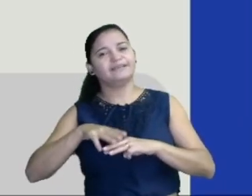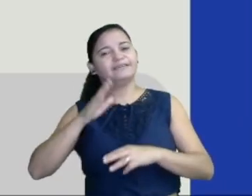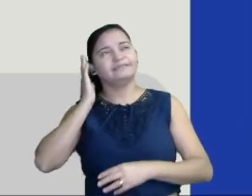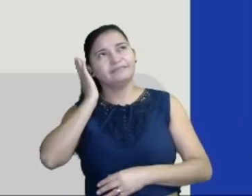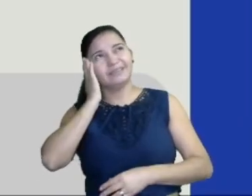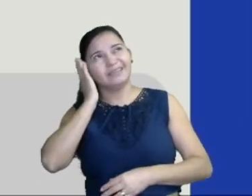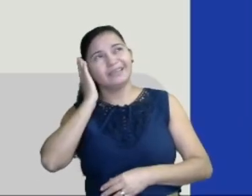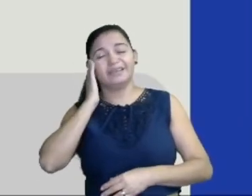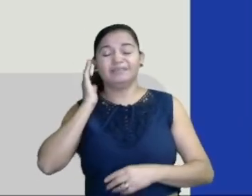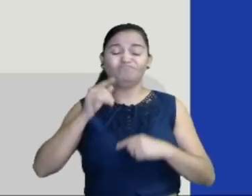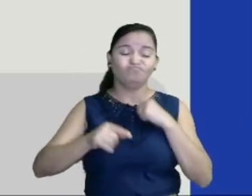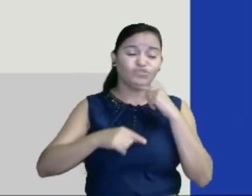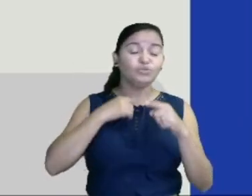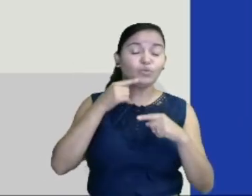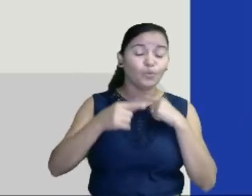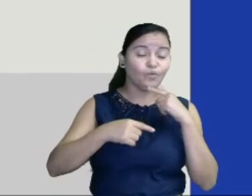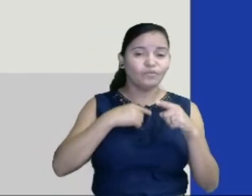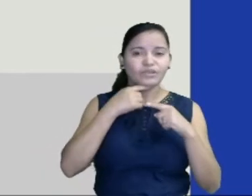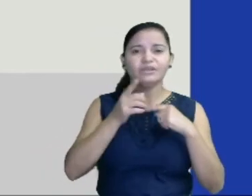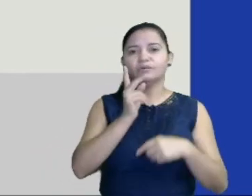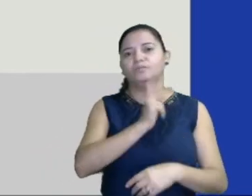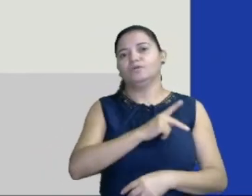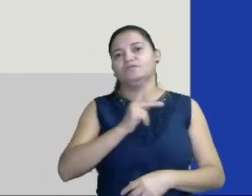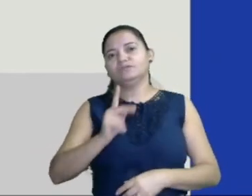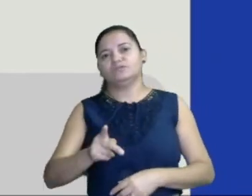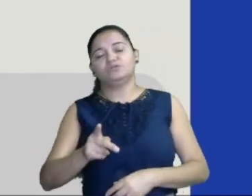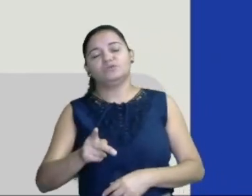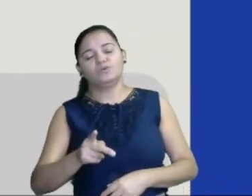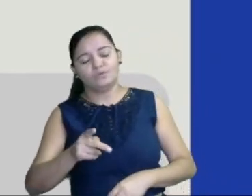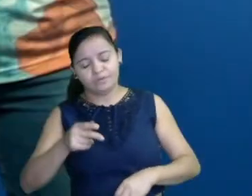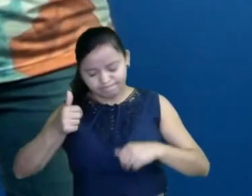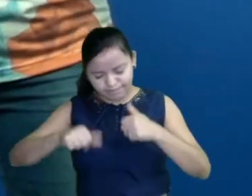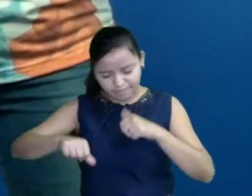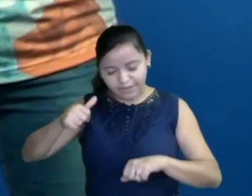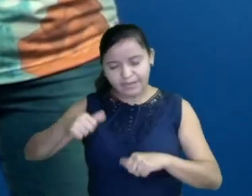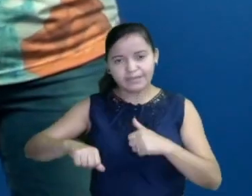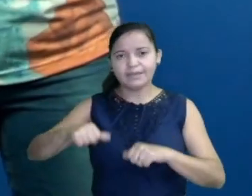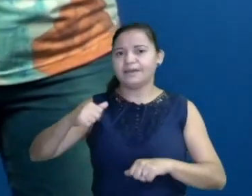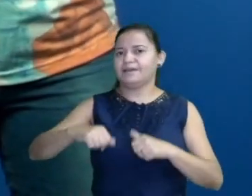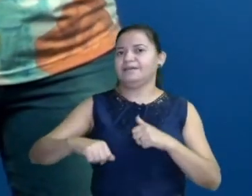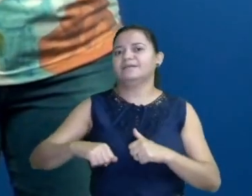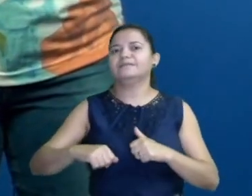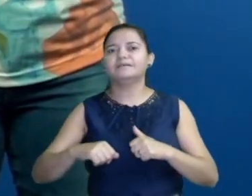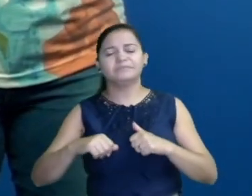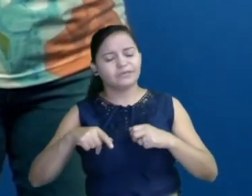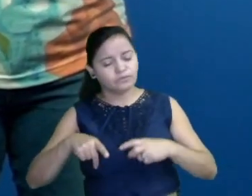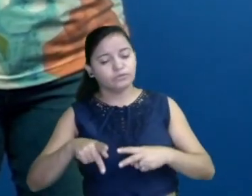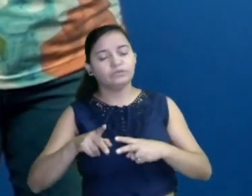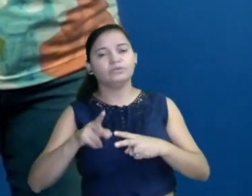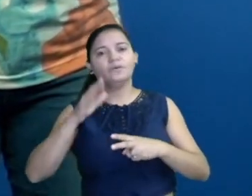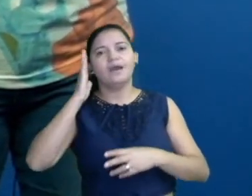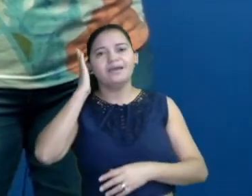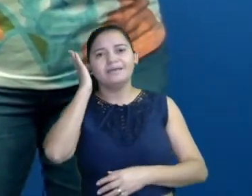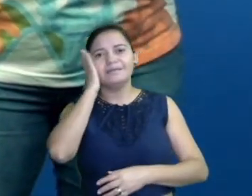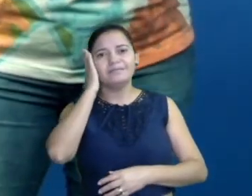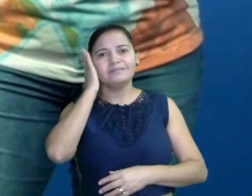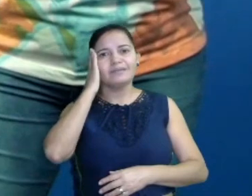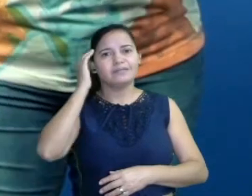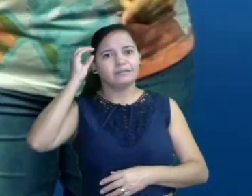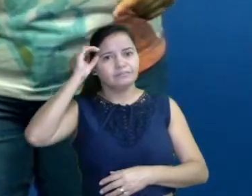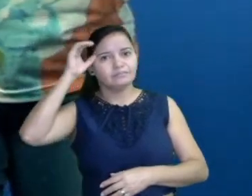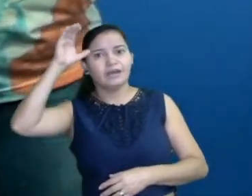vocês possam uma das com seus professores testar em aí né para que possa o compreender um pouco mais